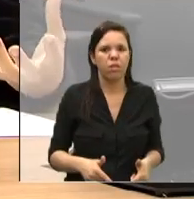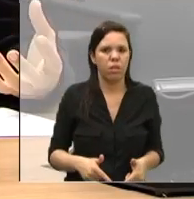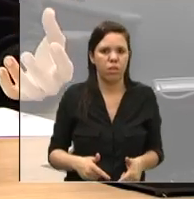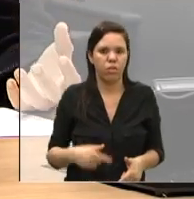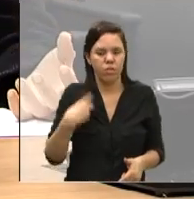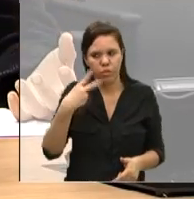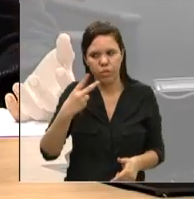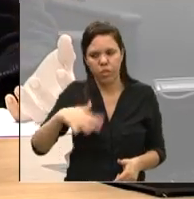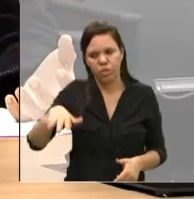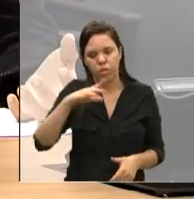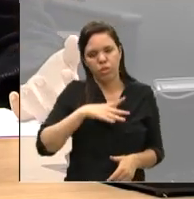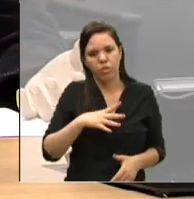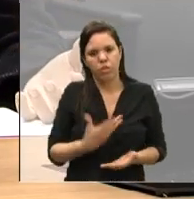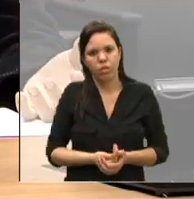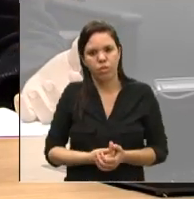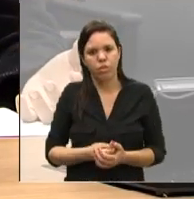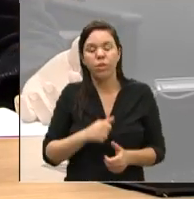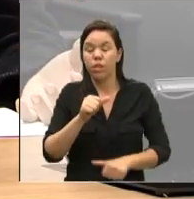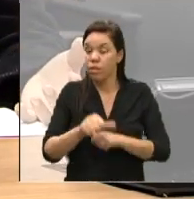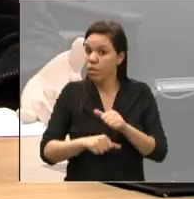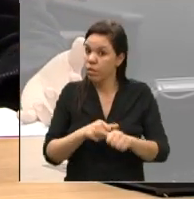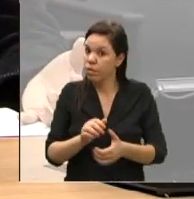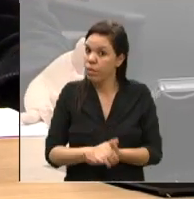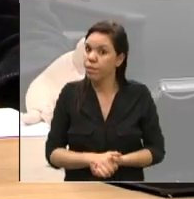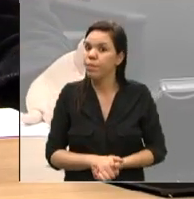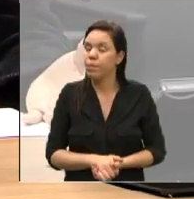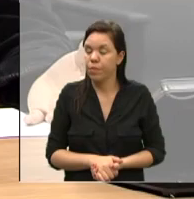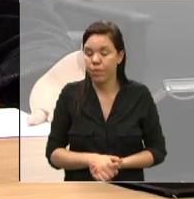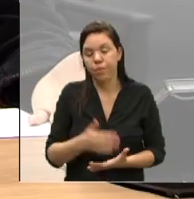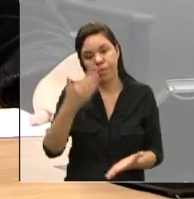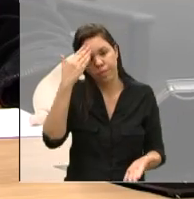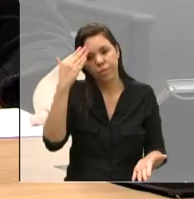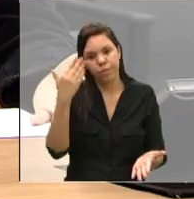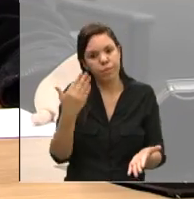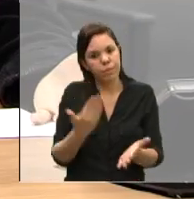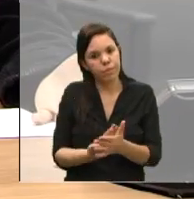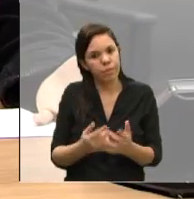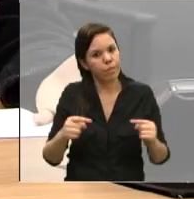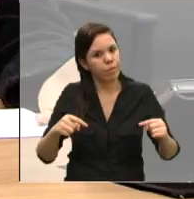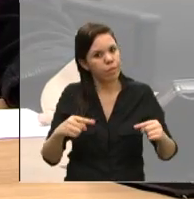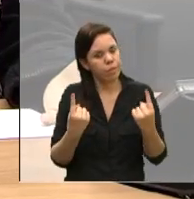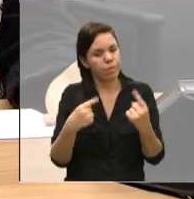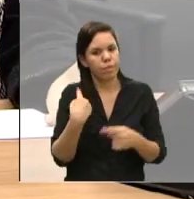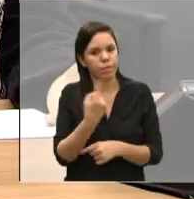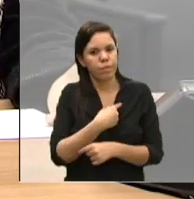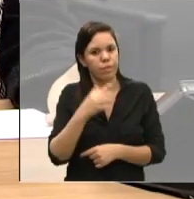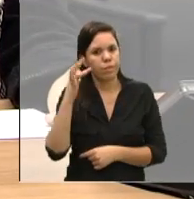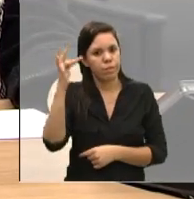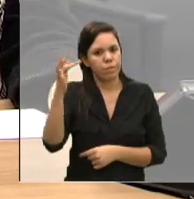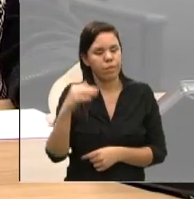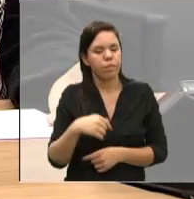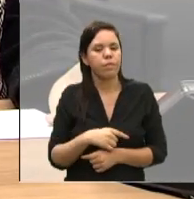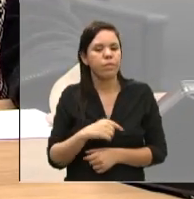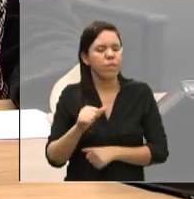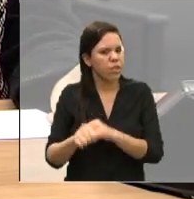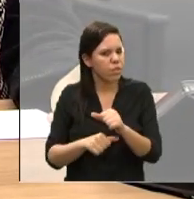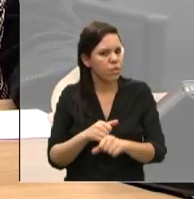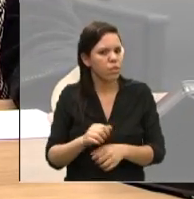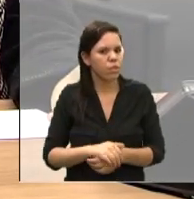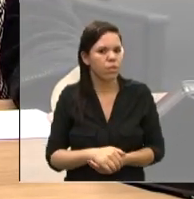política, mas a gente precisa renovar. Eu acredito que um grande desafio para a gente no futuro, a gente precisa